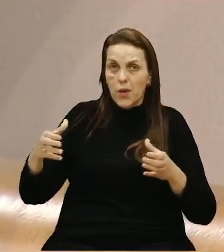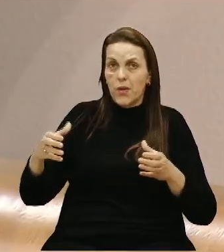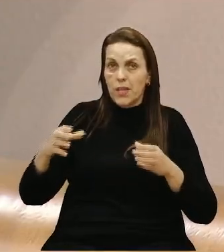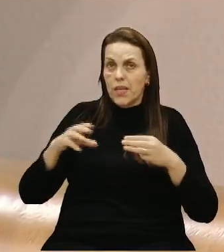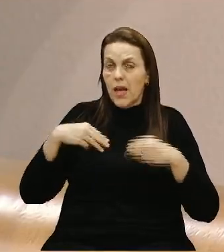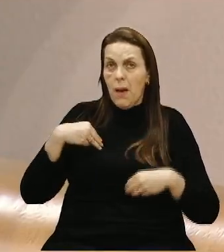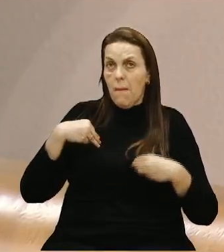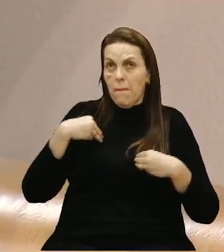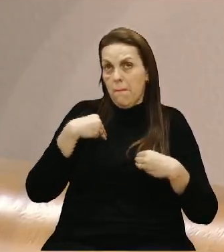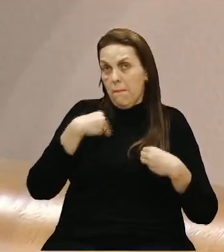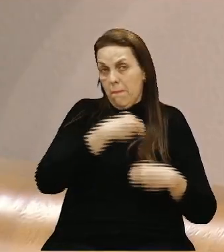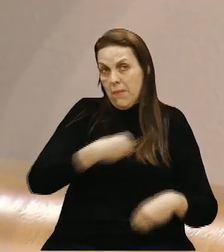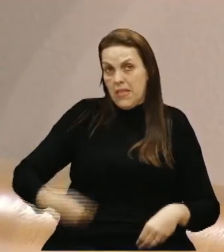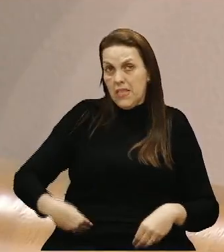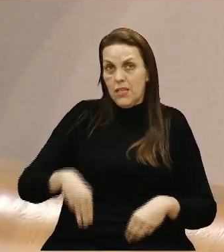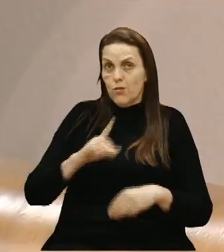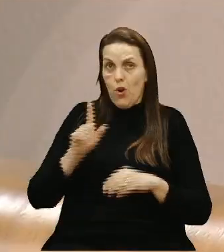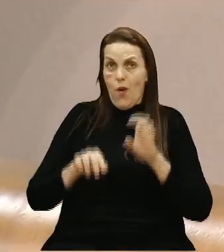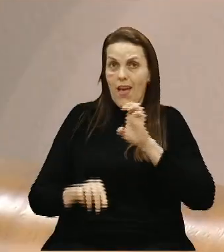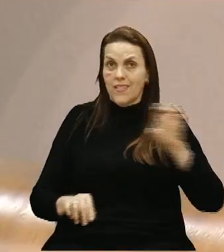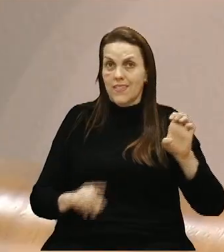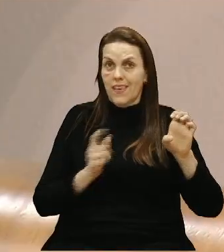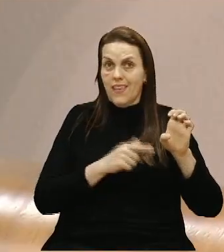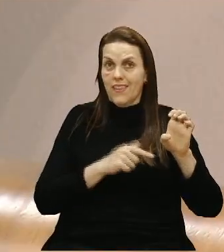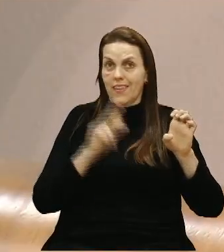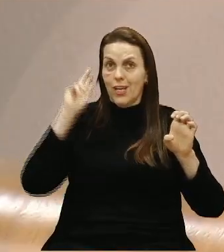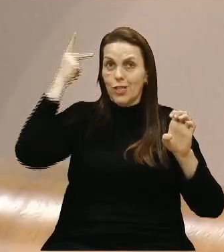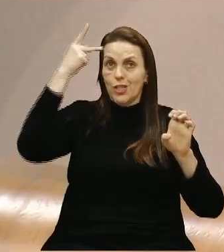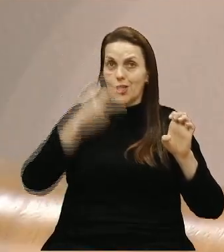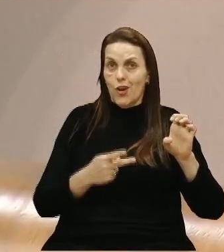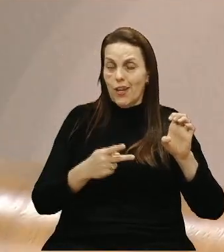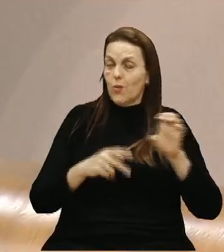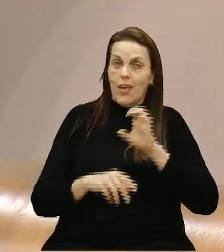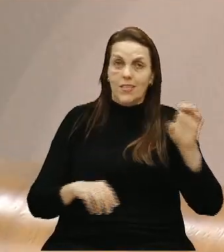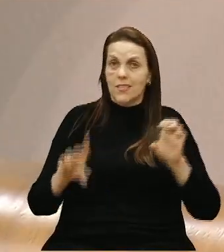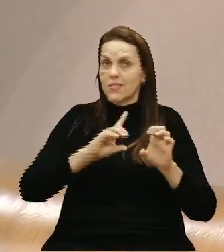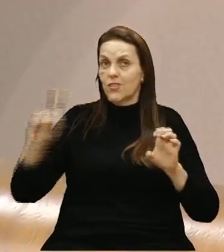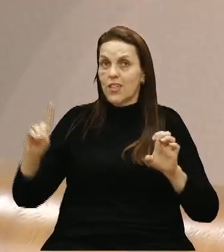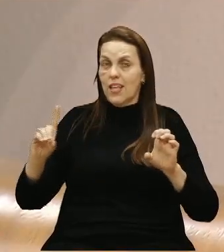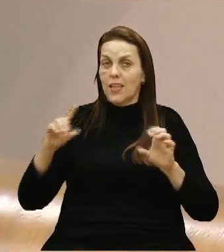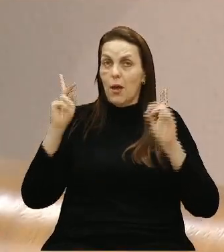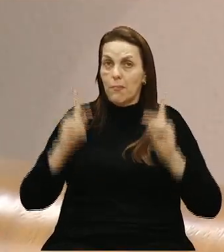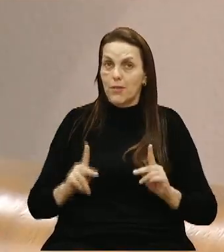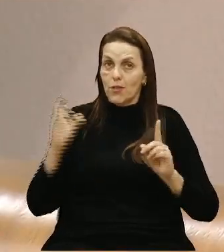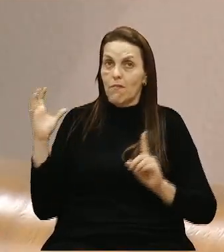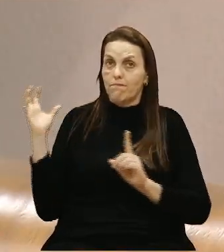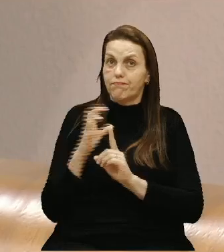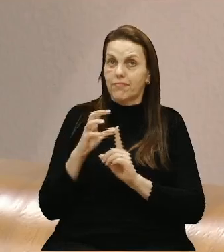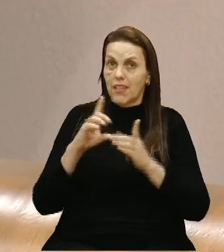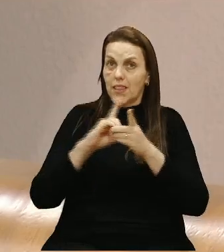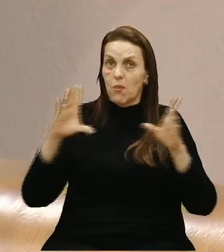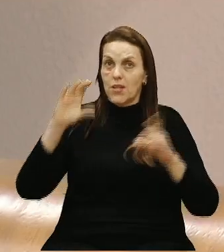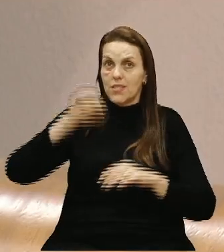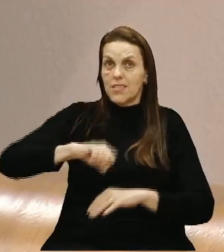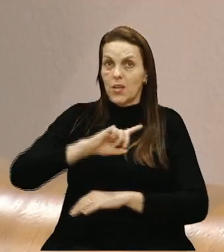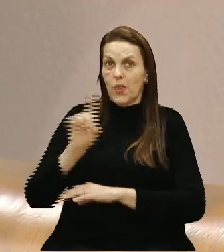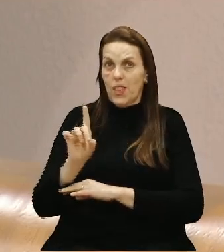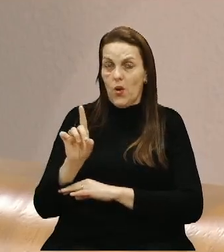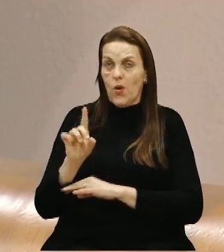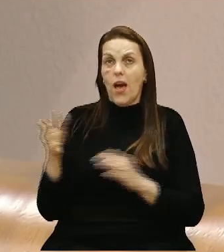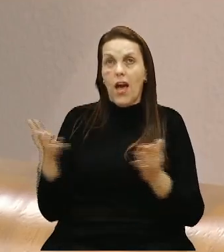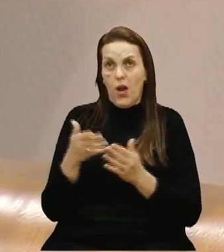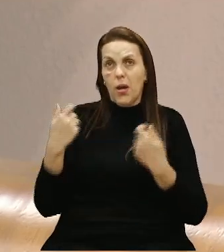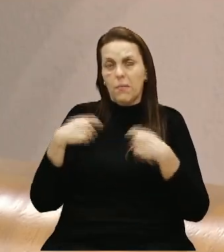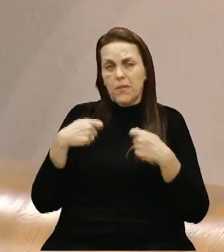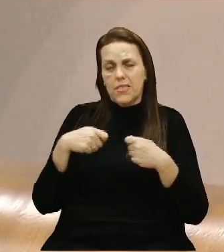posicionamento à esquerda. Se a gente for olhar a questão histórica, não é sobre esquerda ou direita, é sobre quem ataca a democracia ou não. Agora, uma